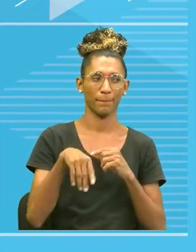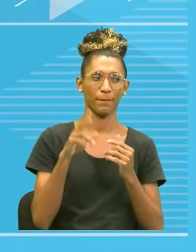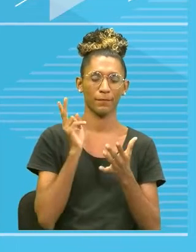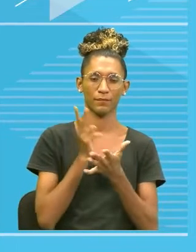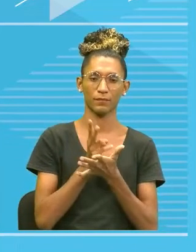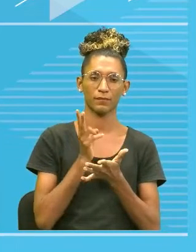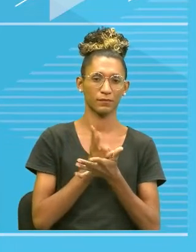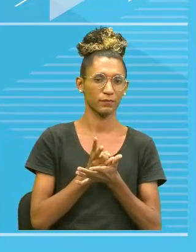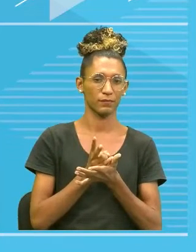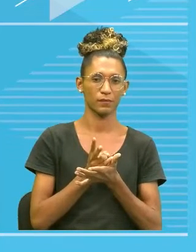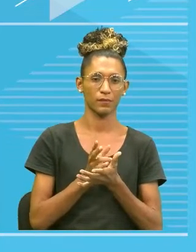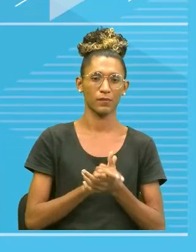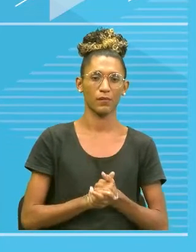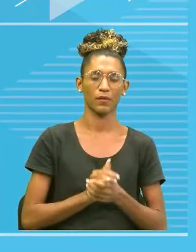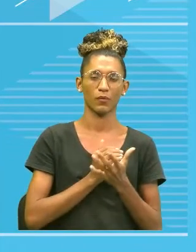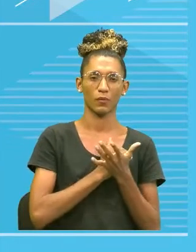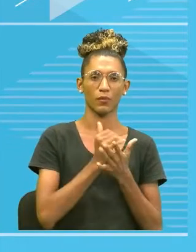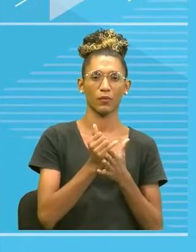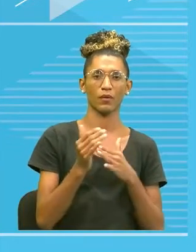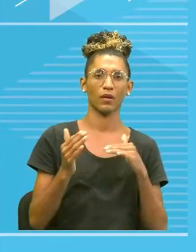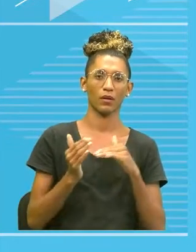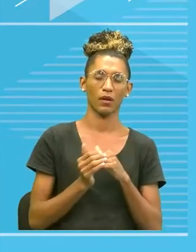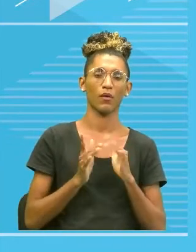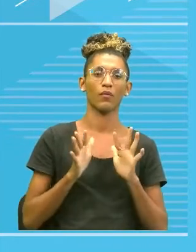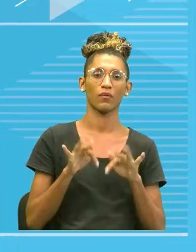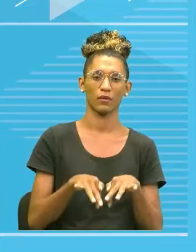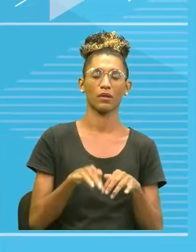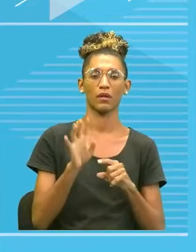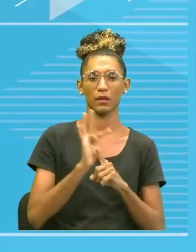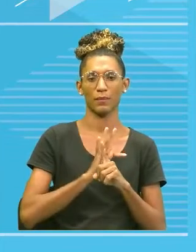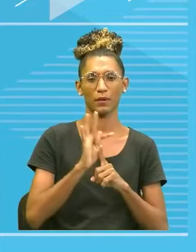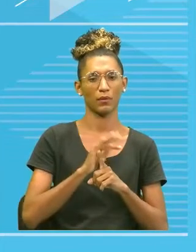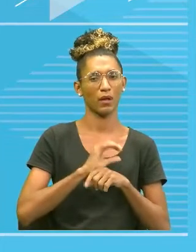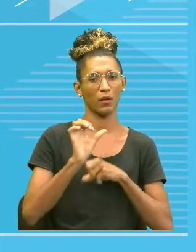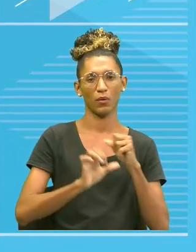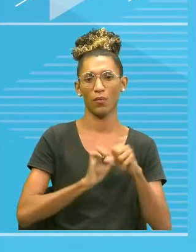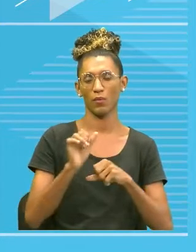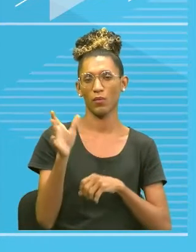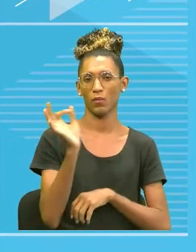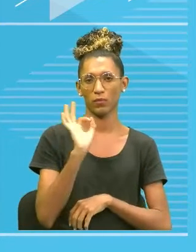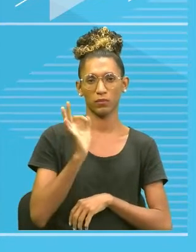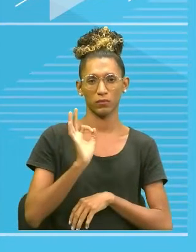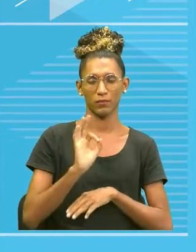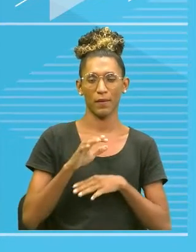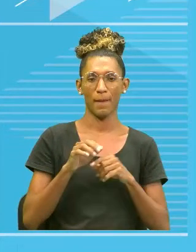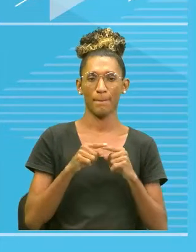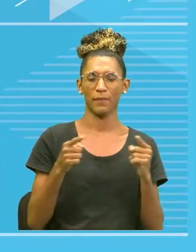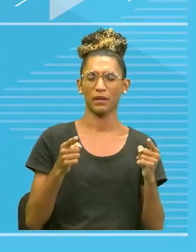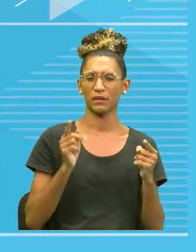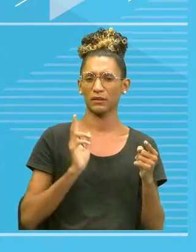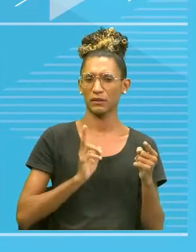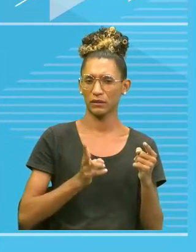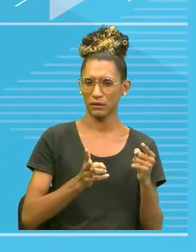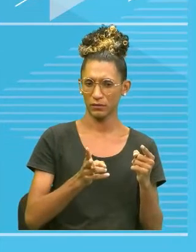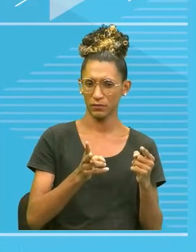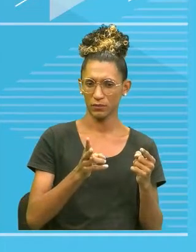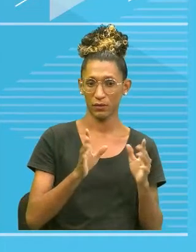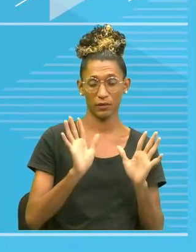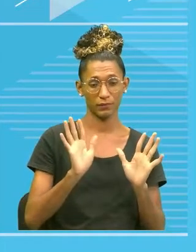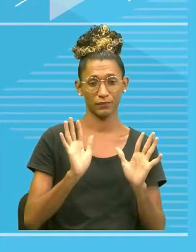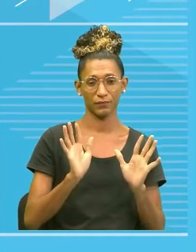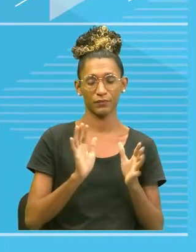ao ponto de final do ciclo, a temperatura é constante. Ah, mas ela permanece constante durante o ciclo?